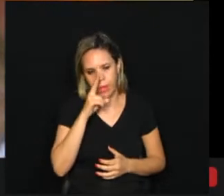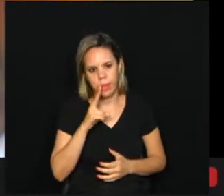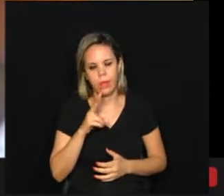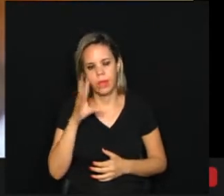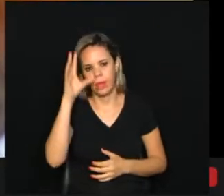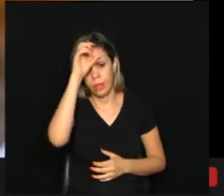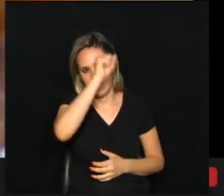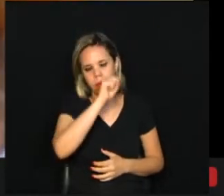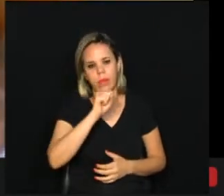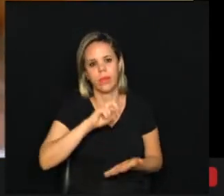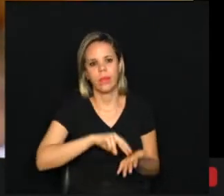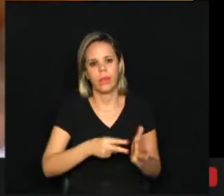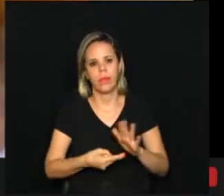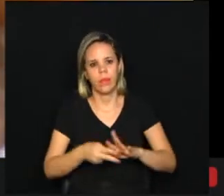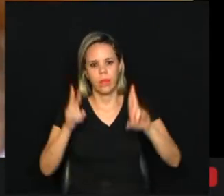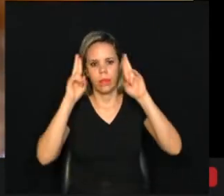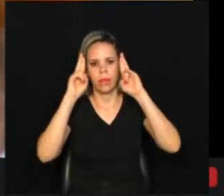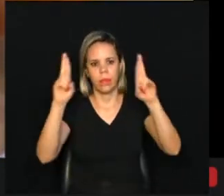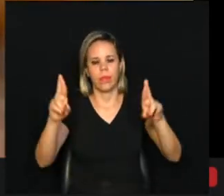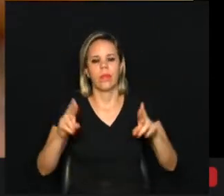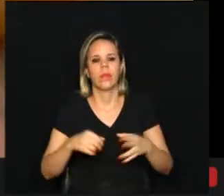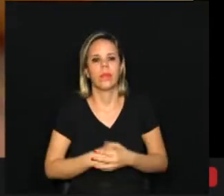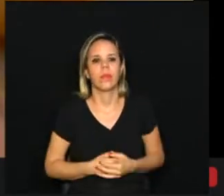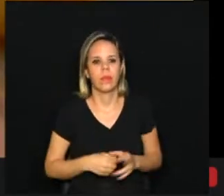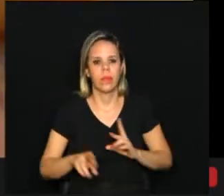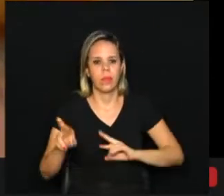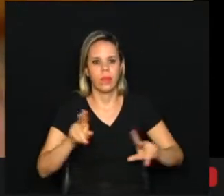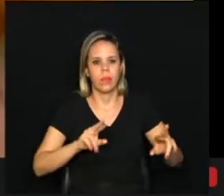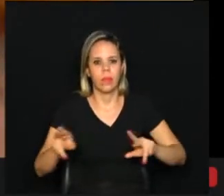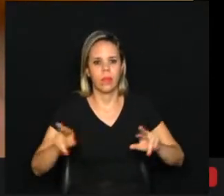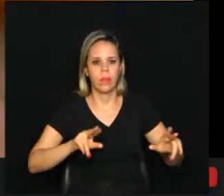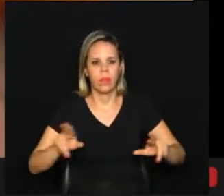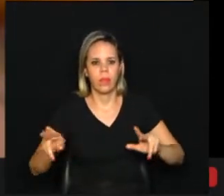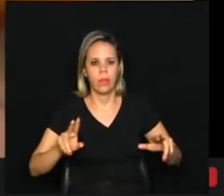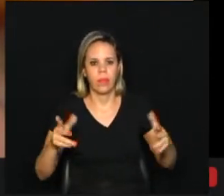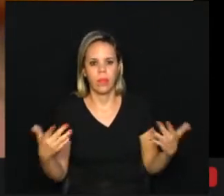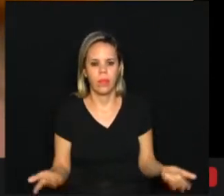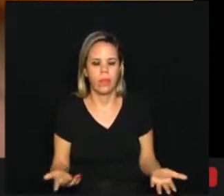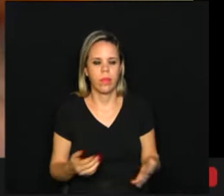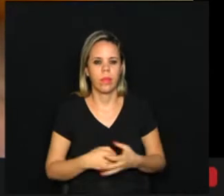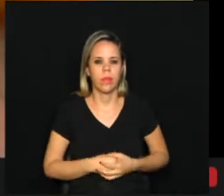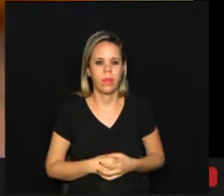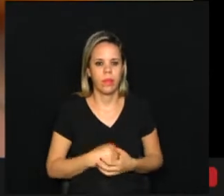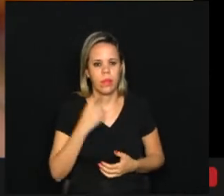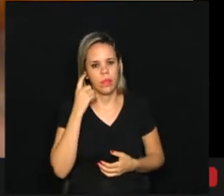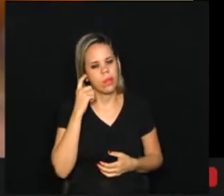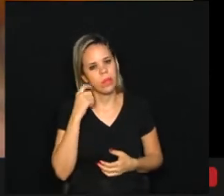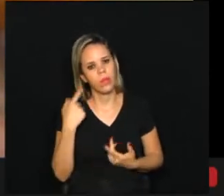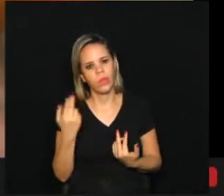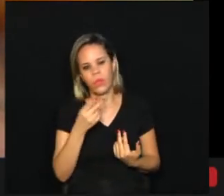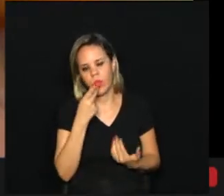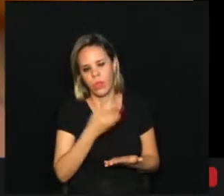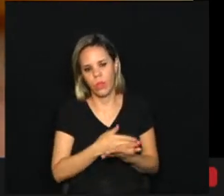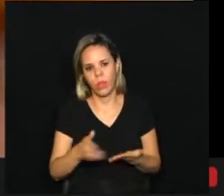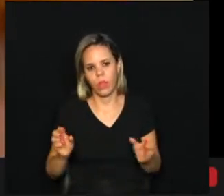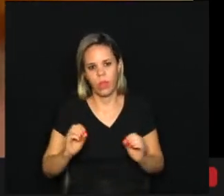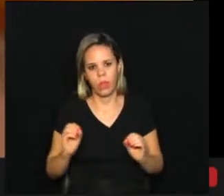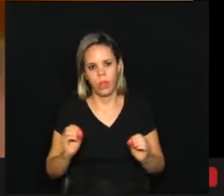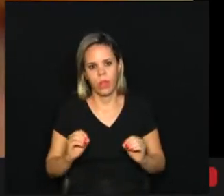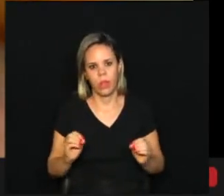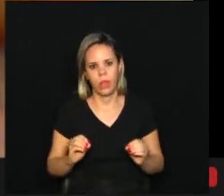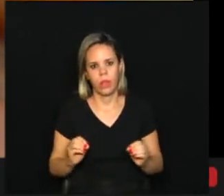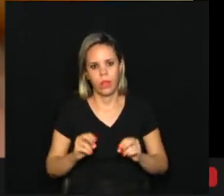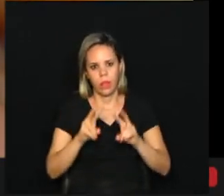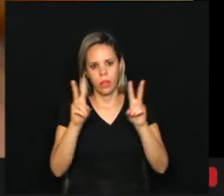aprender o que é o respeito e o que é a diversidade. Isso aí não é como eu disse no início, não deveria nem ser um